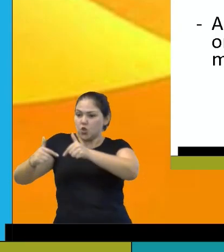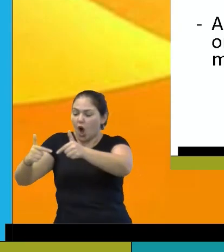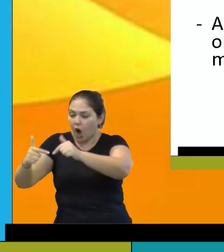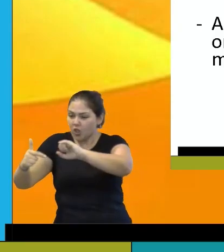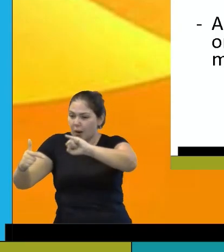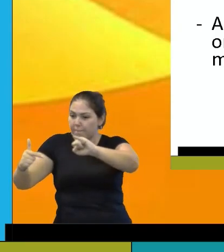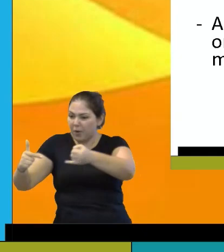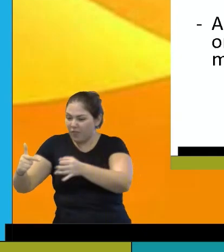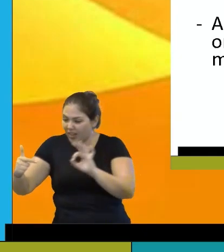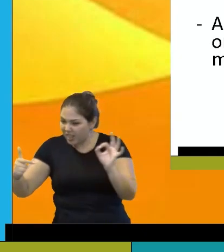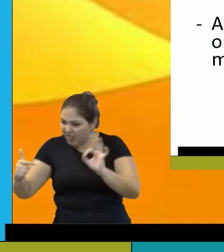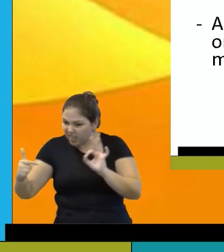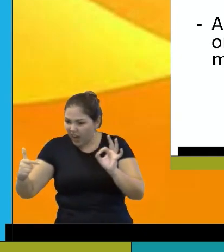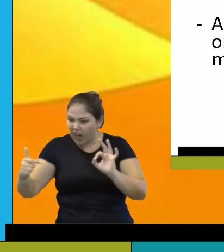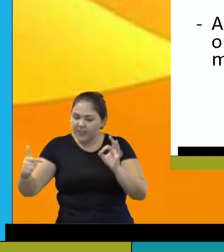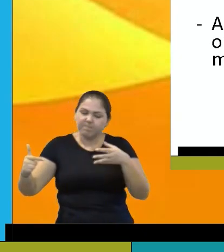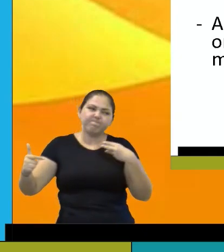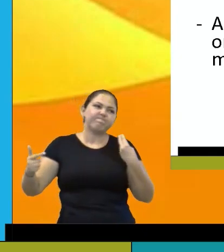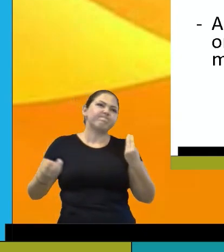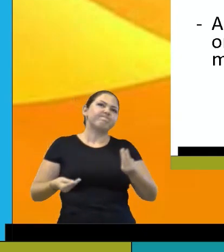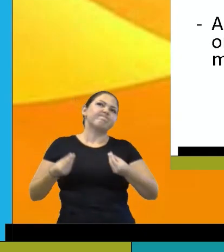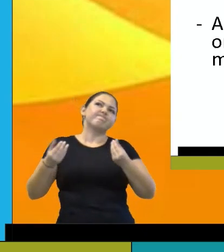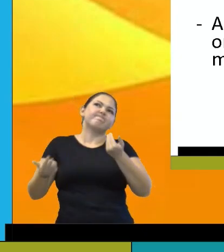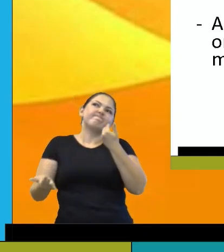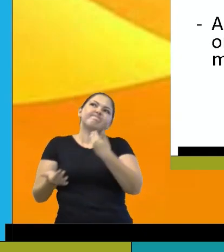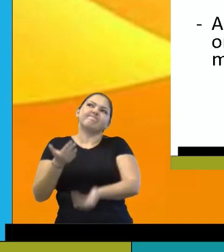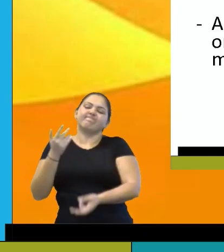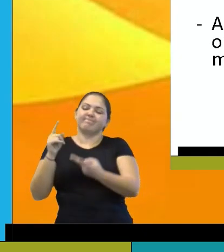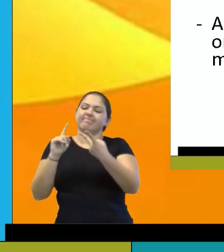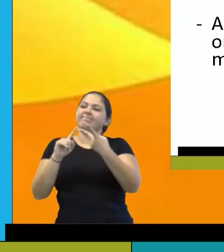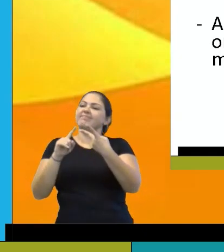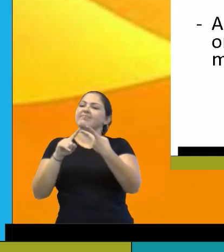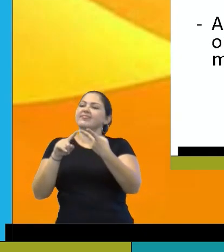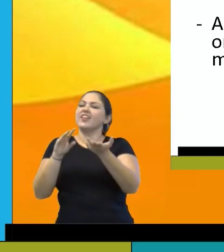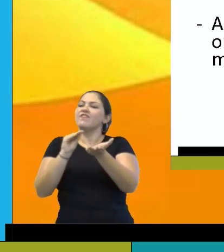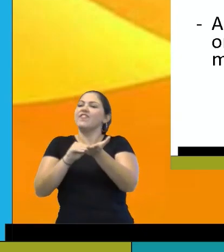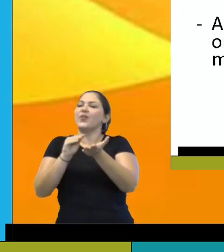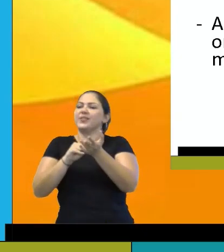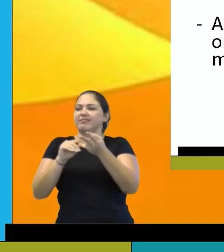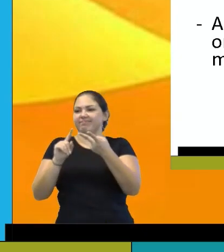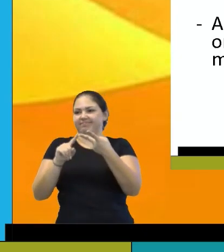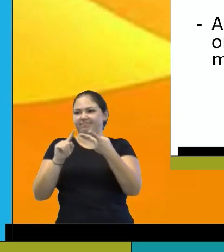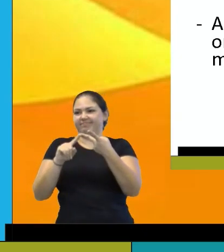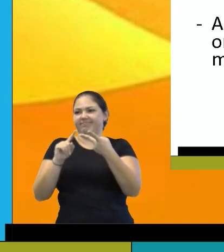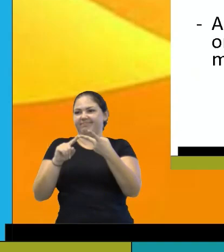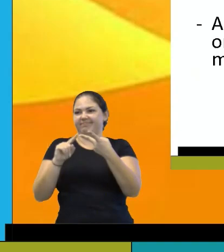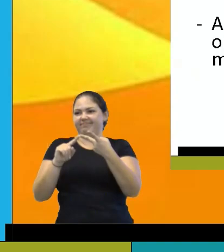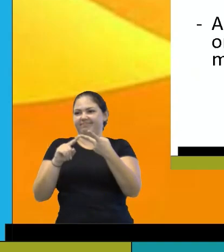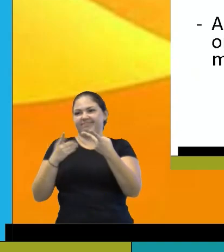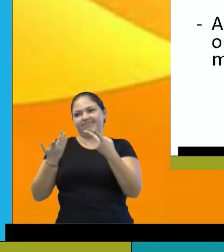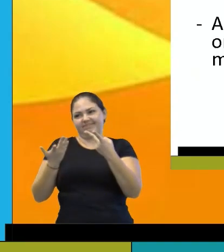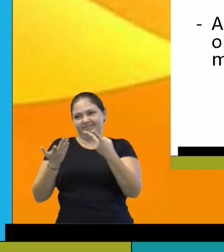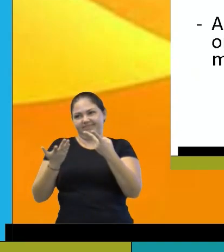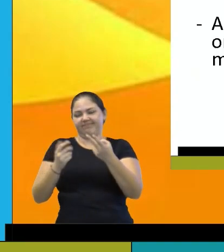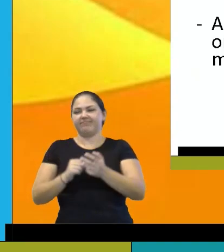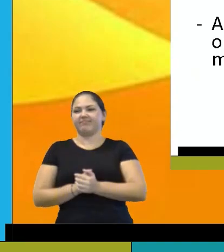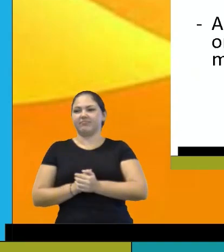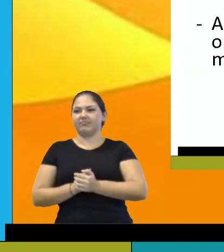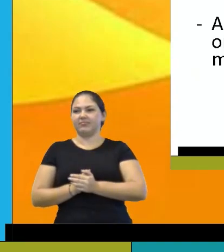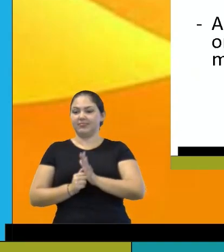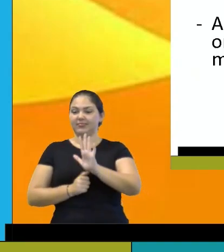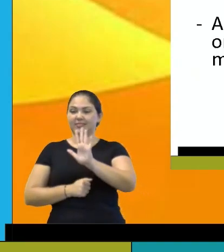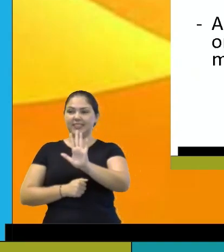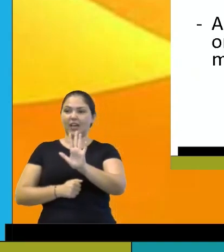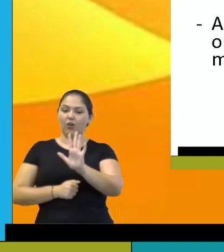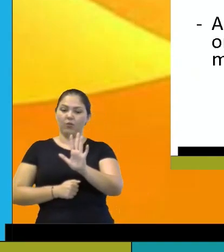nós encontramos a presença do gene, da ideia humanista